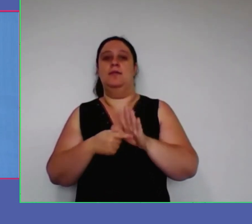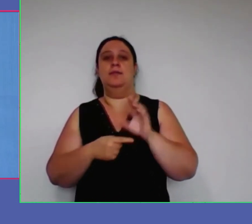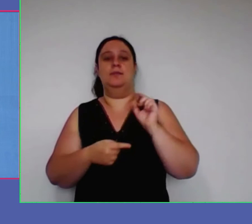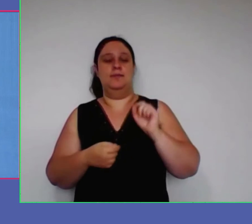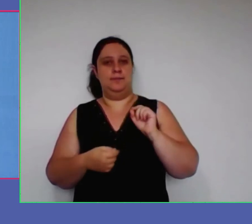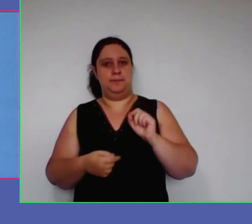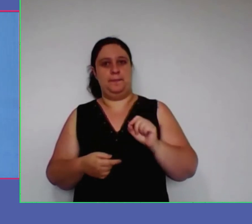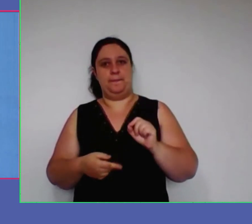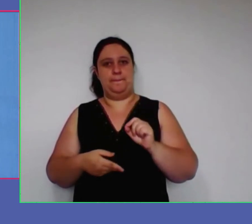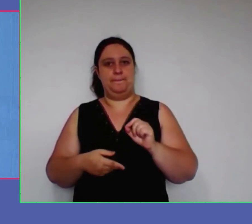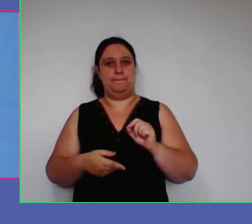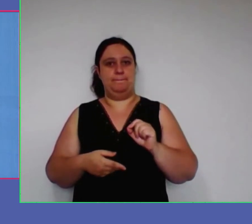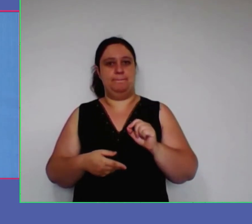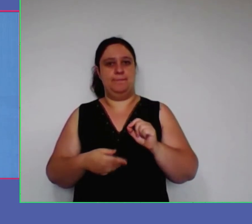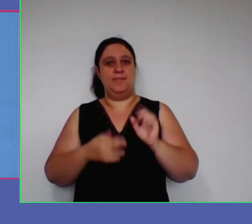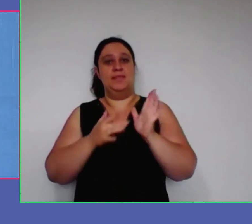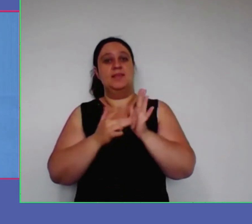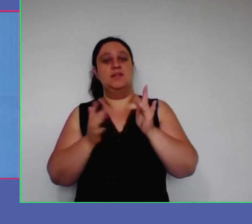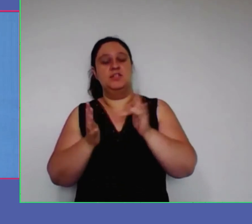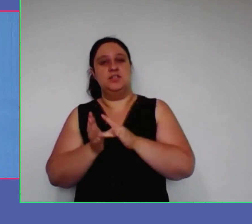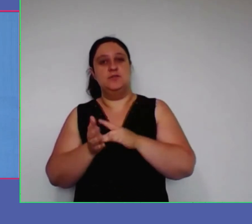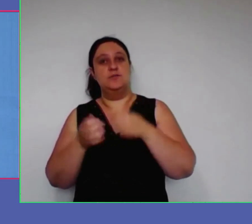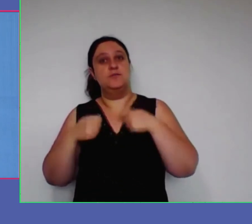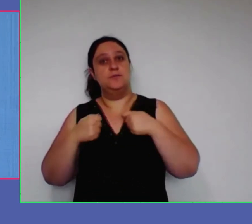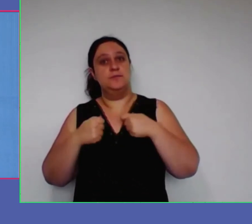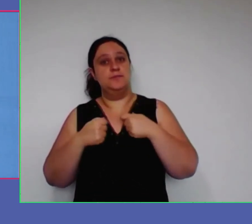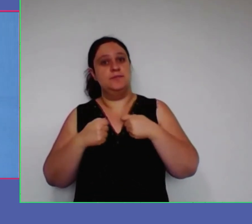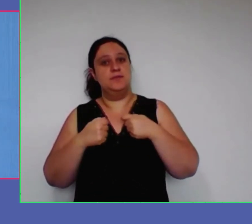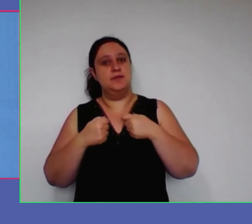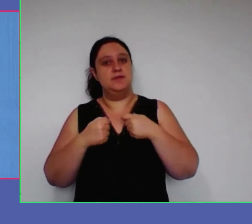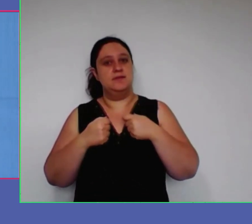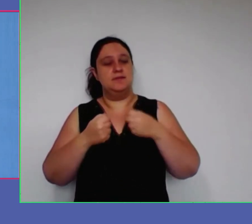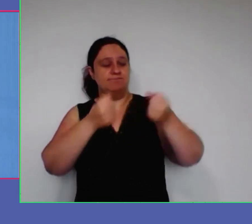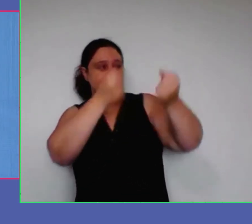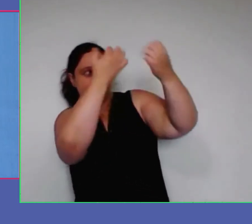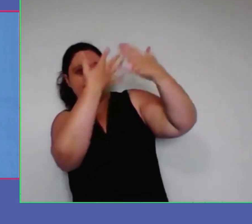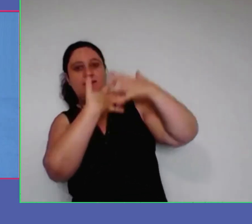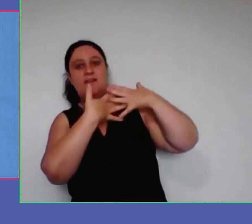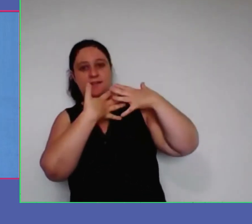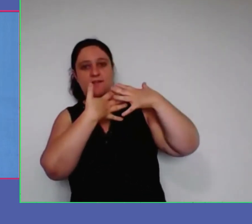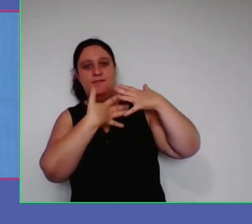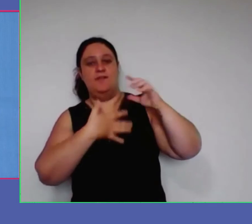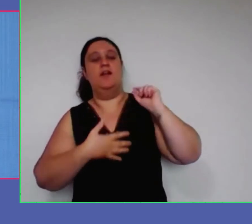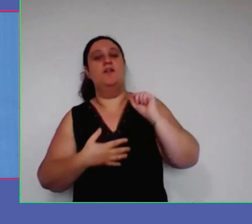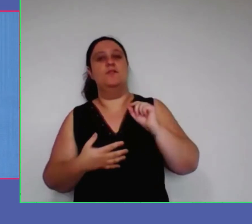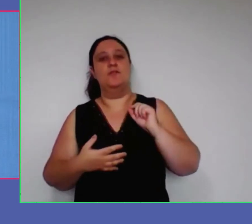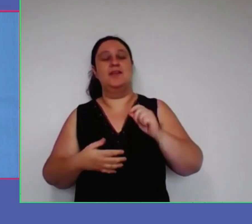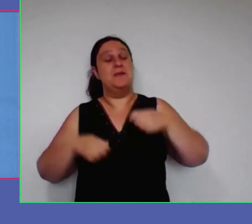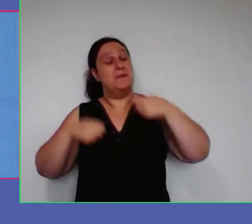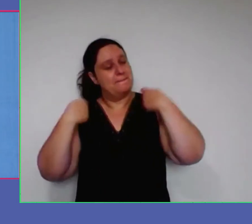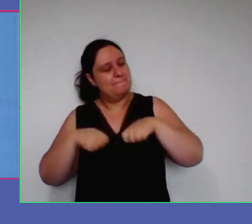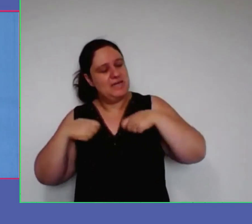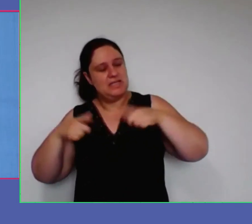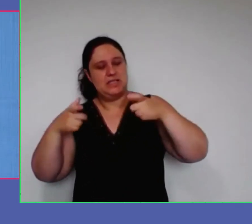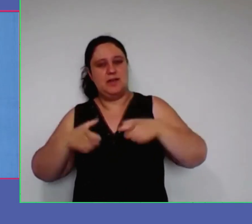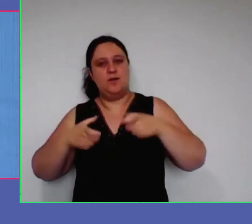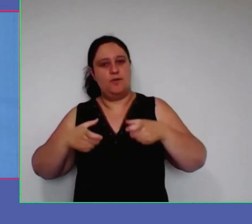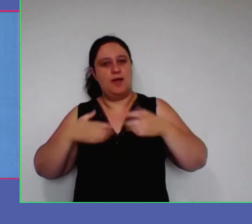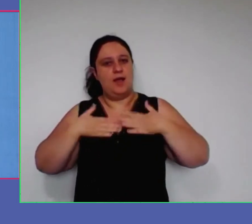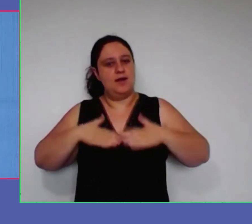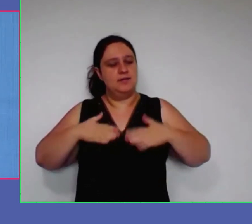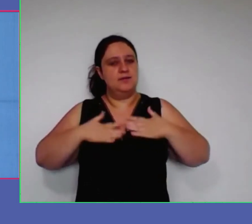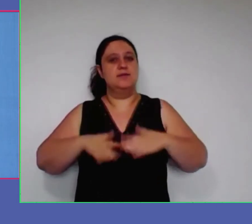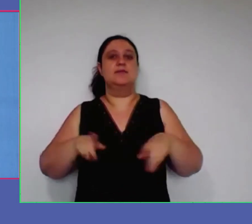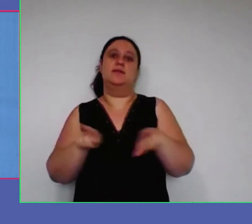preciso revelar uma coisa para vocês. Eu preciso também de um lugar de descanso. Esse lugar de descanso